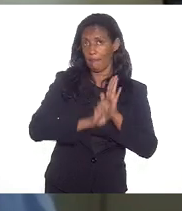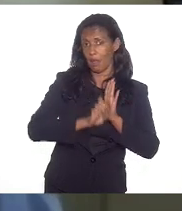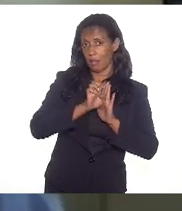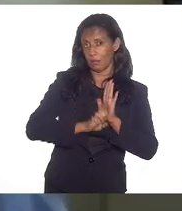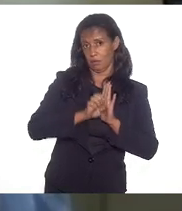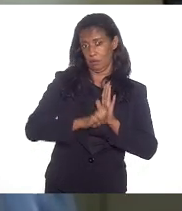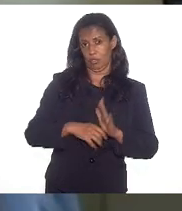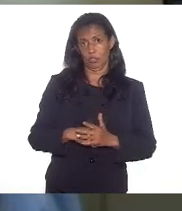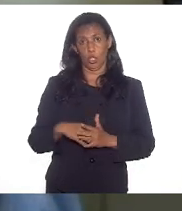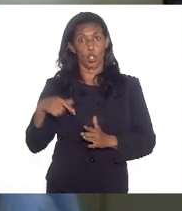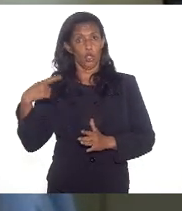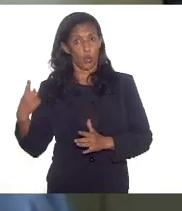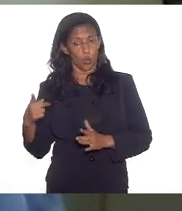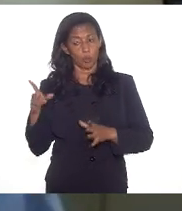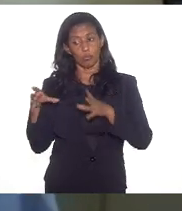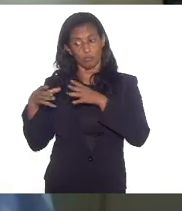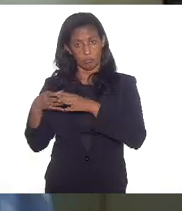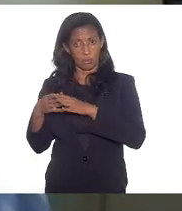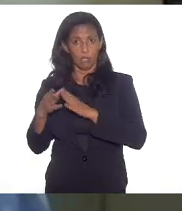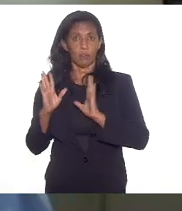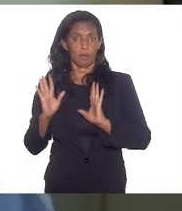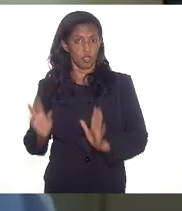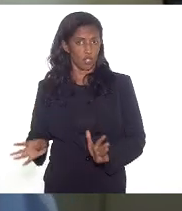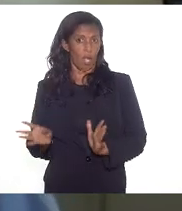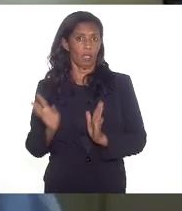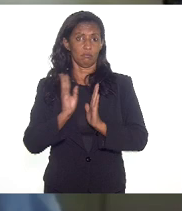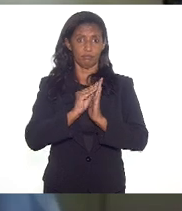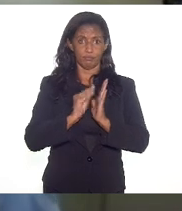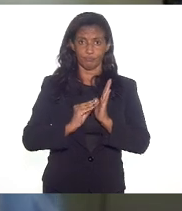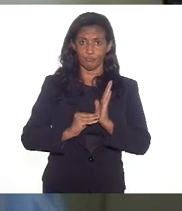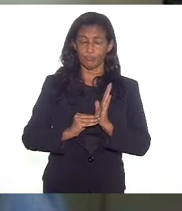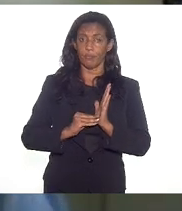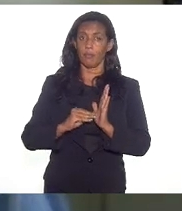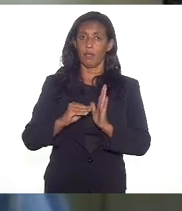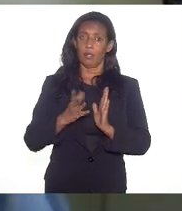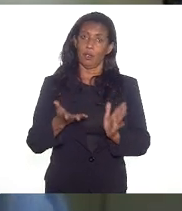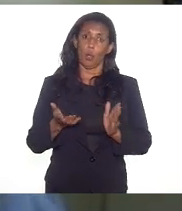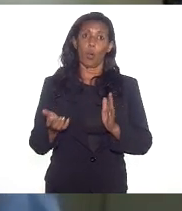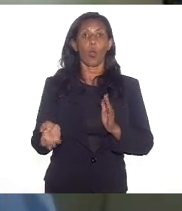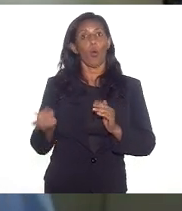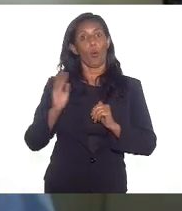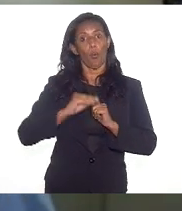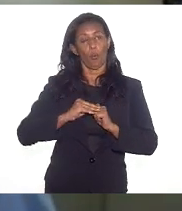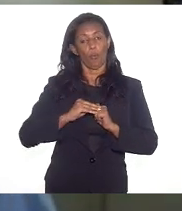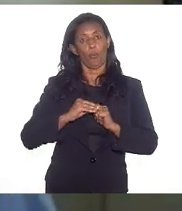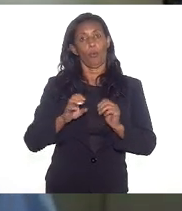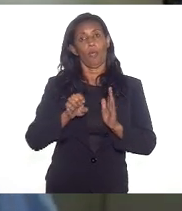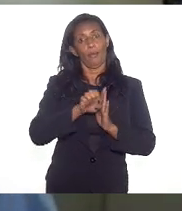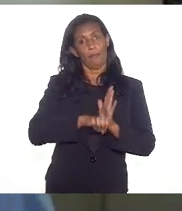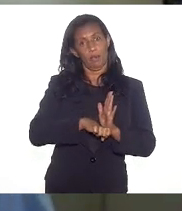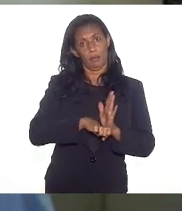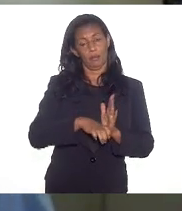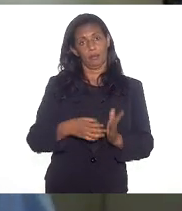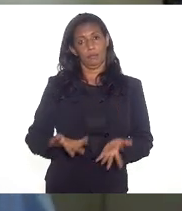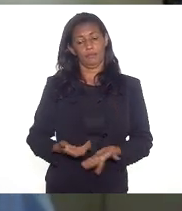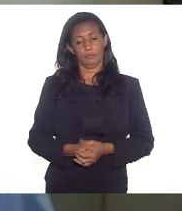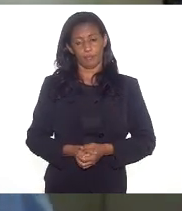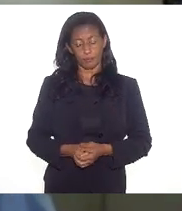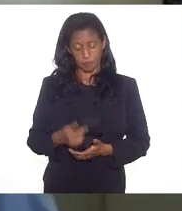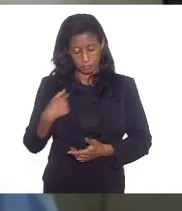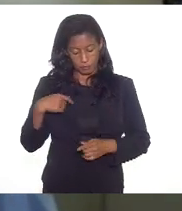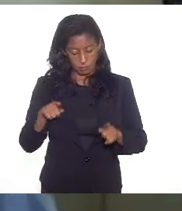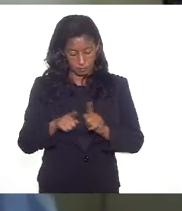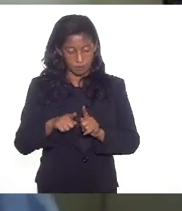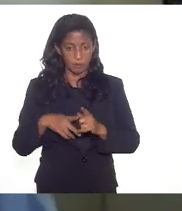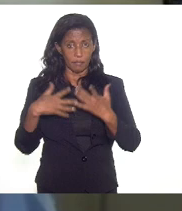também já deram pareceres com emendas. Até porque eu também considero que